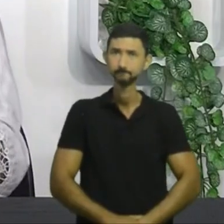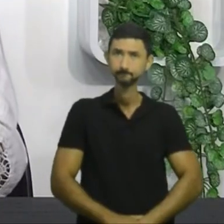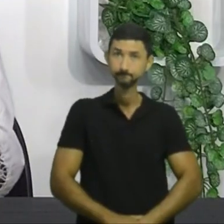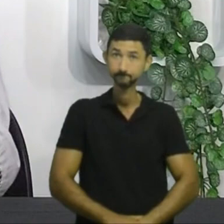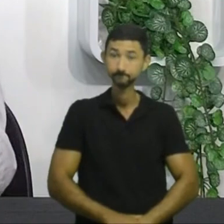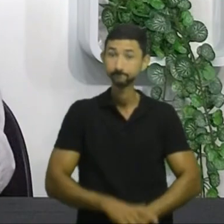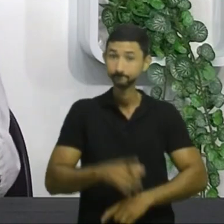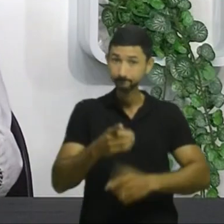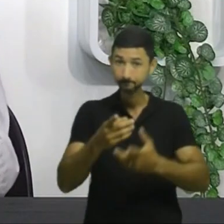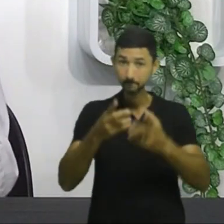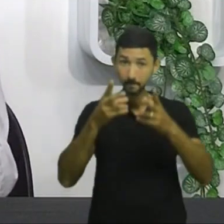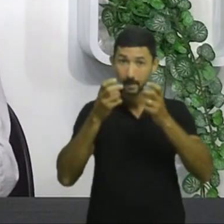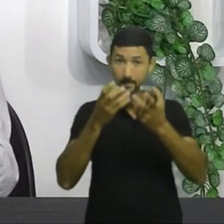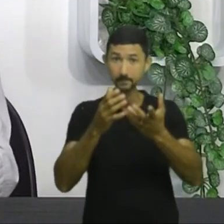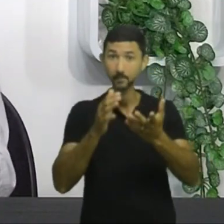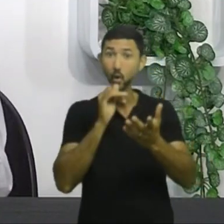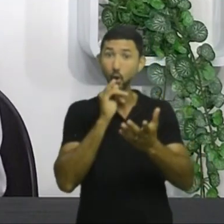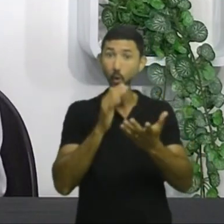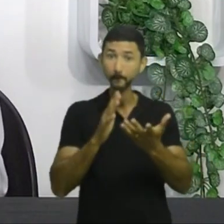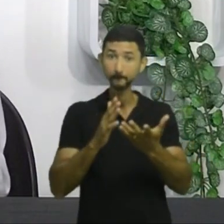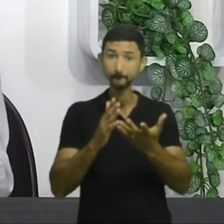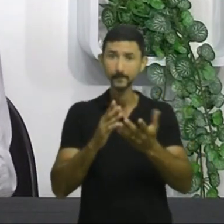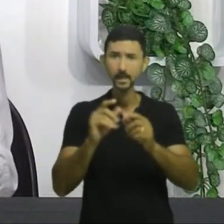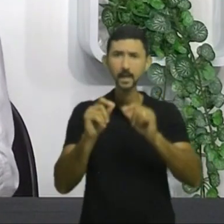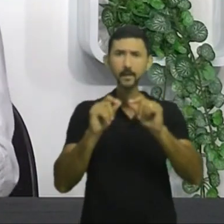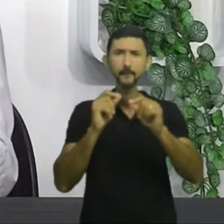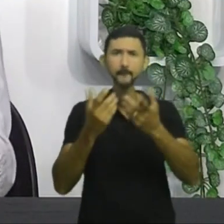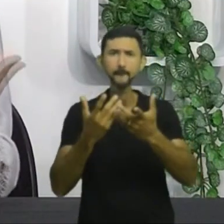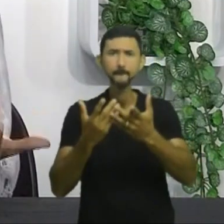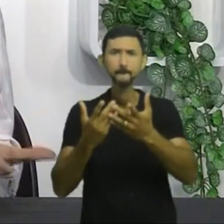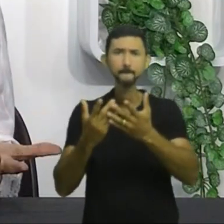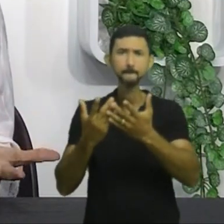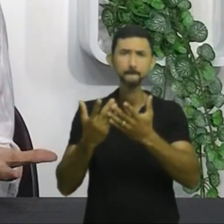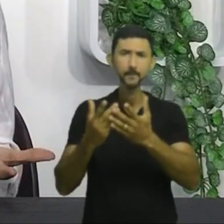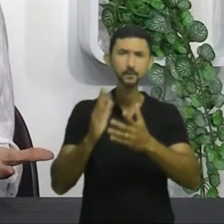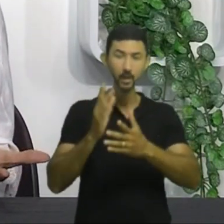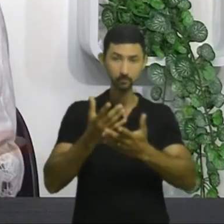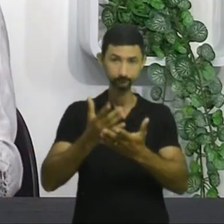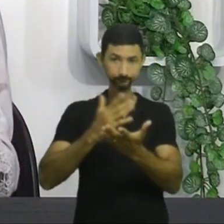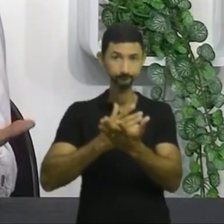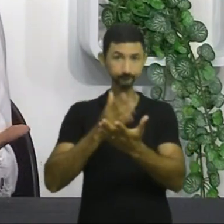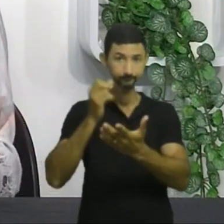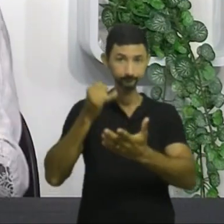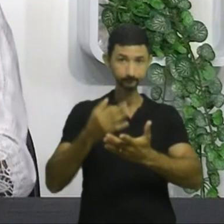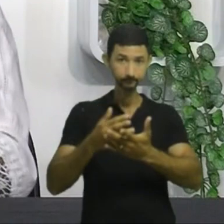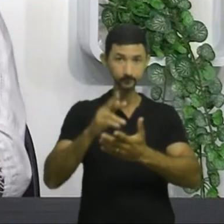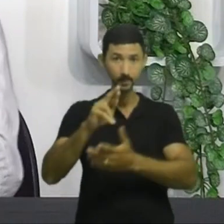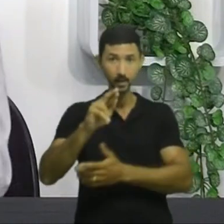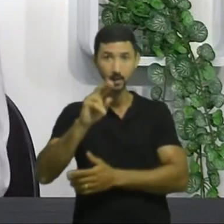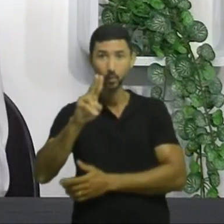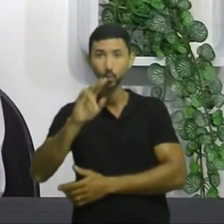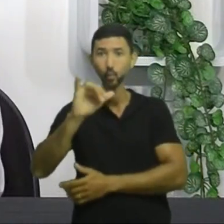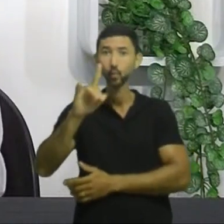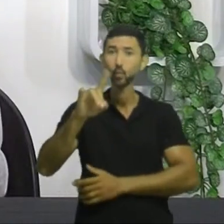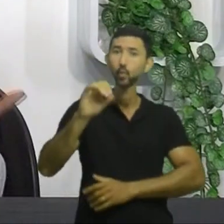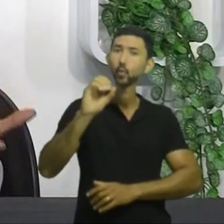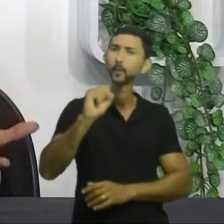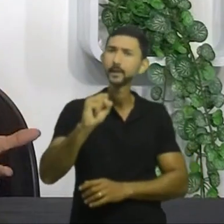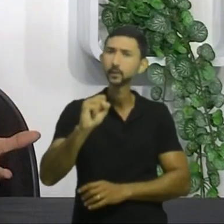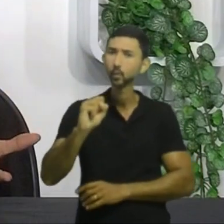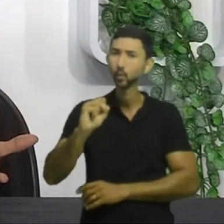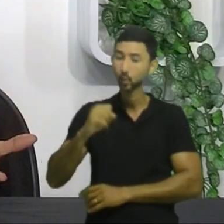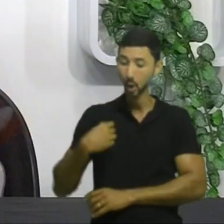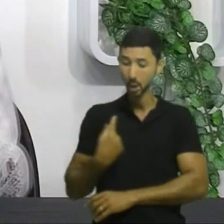Vocês perceberam, então, que isso, como eu já disse anteriormente, são ruídos, são sonoridades que